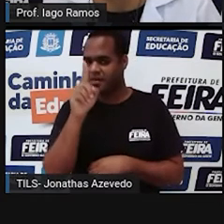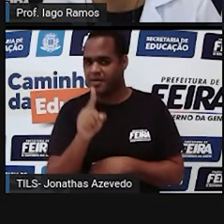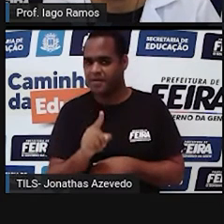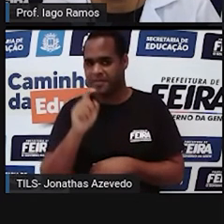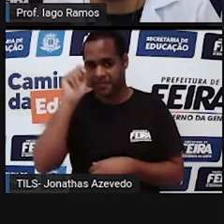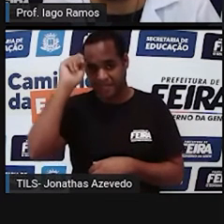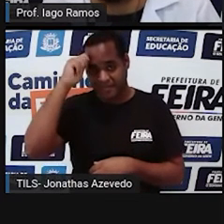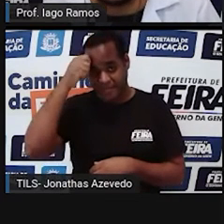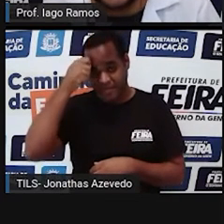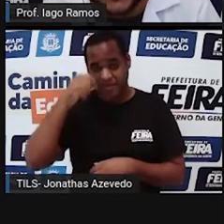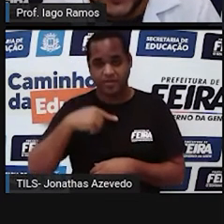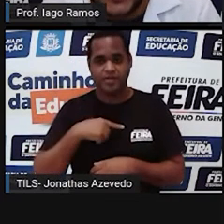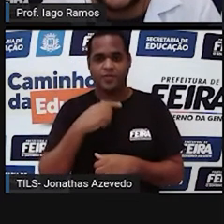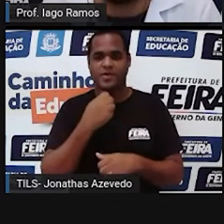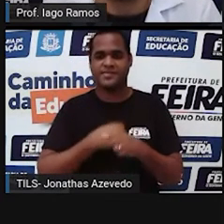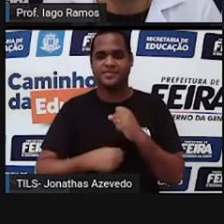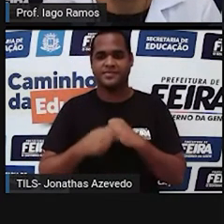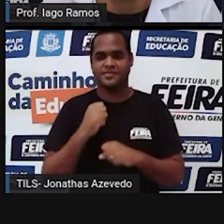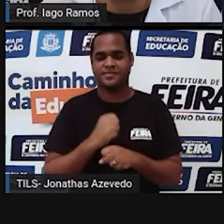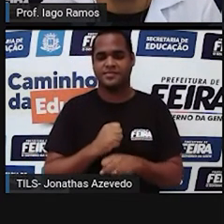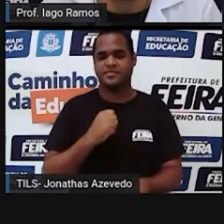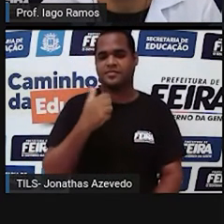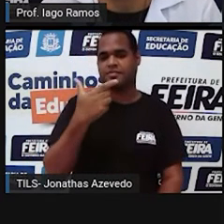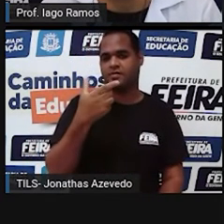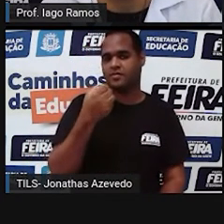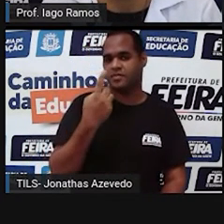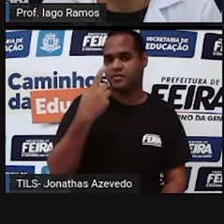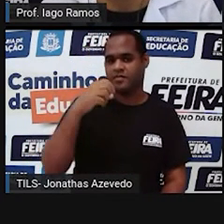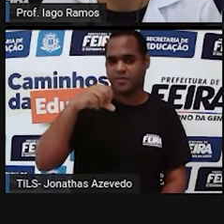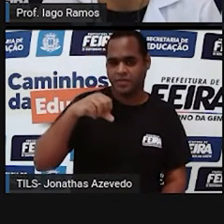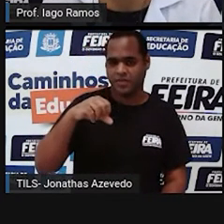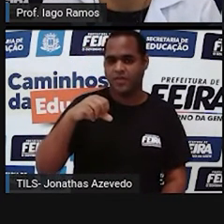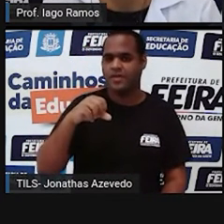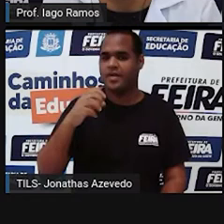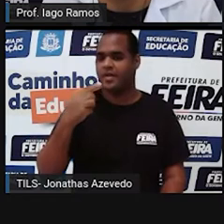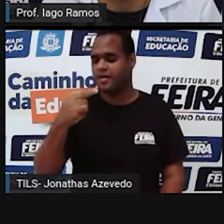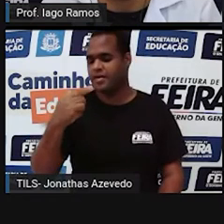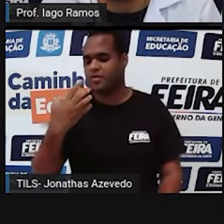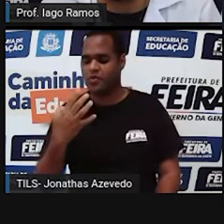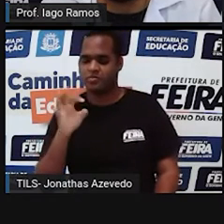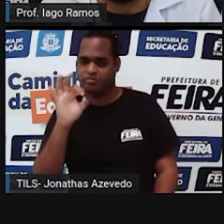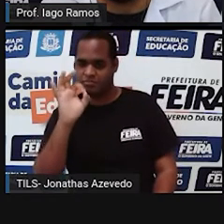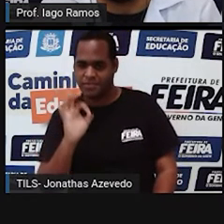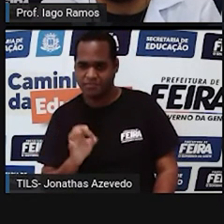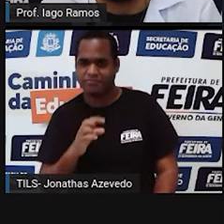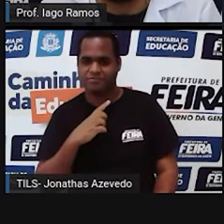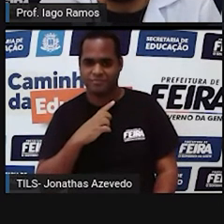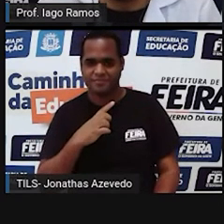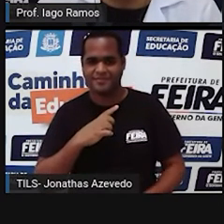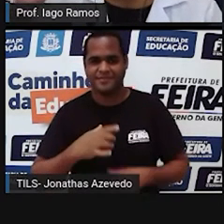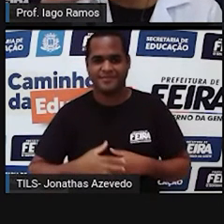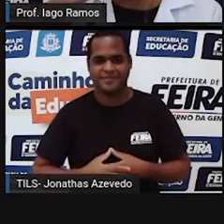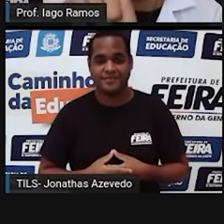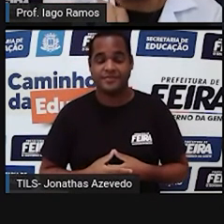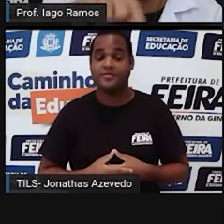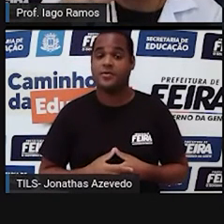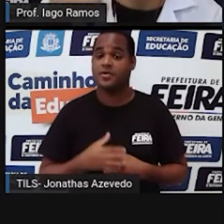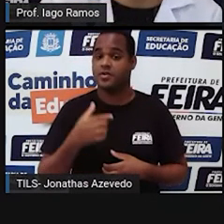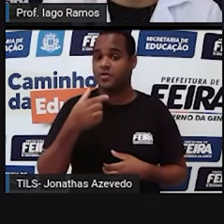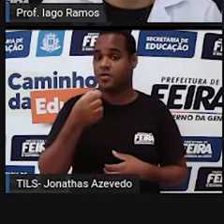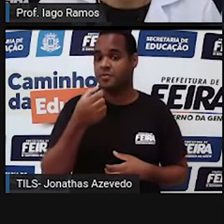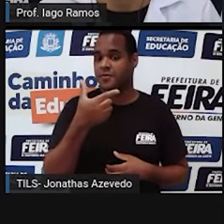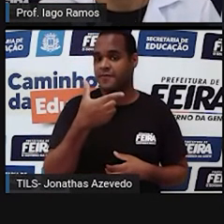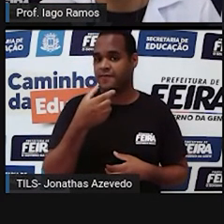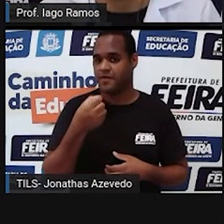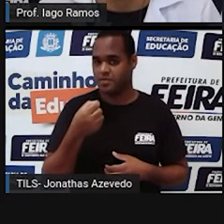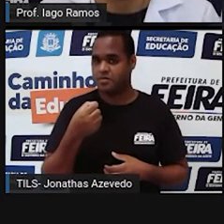em 2019, né, a porcentagem era de 74%. Em 2020,